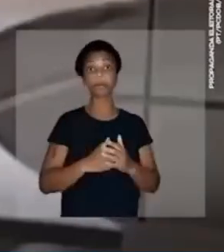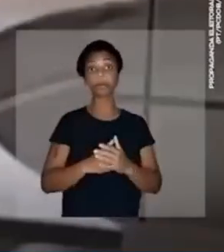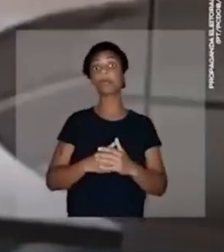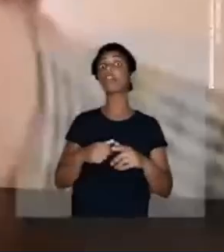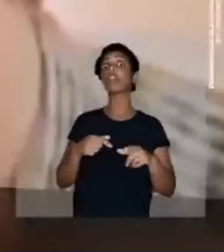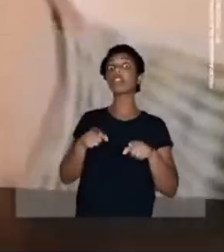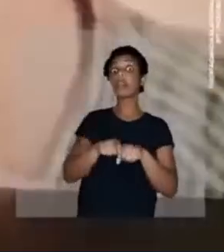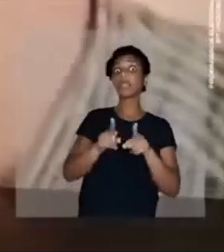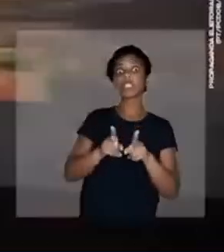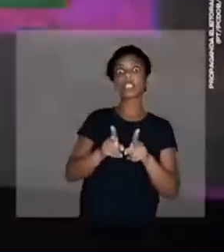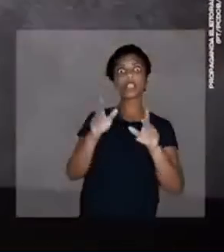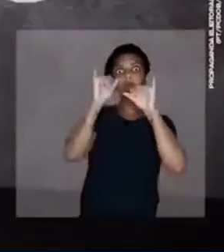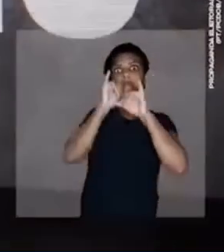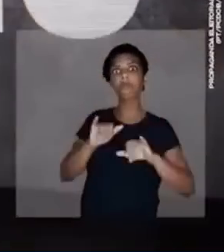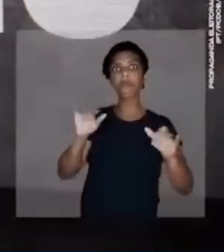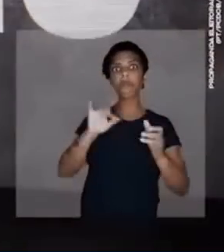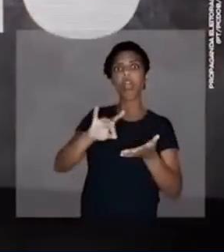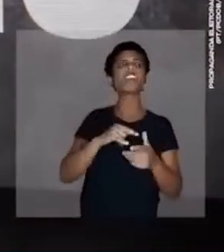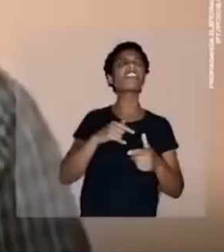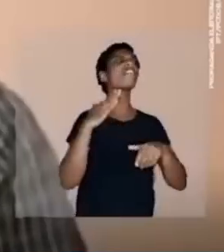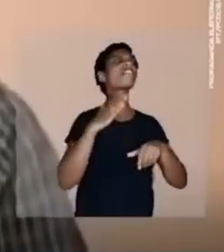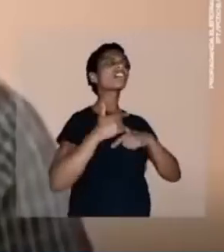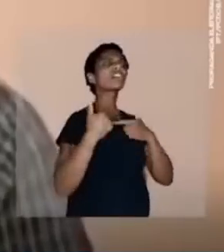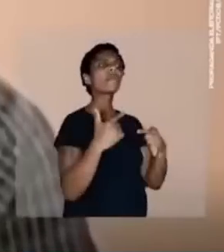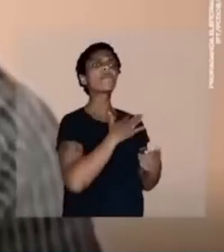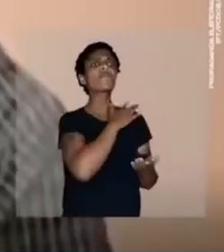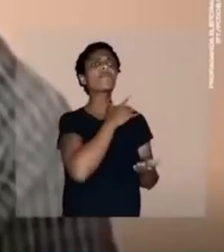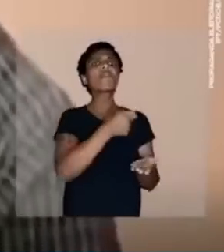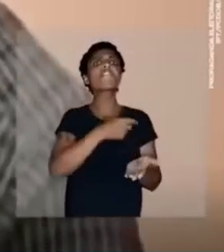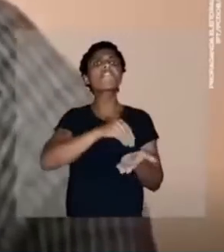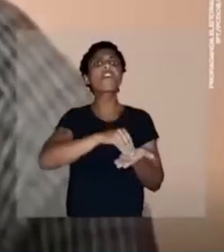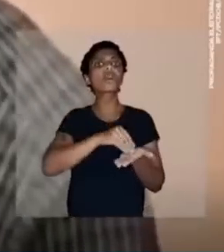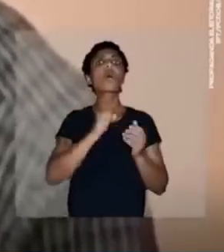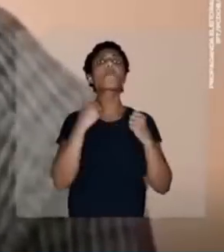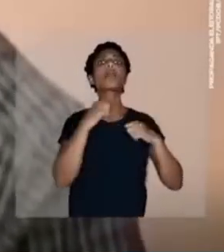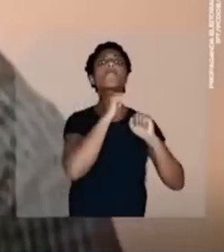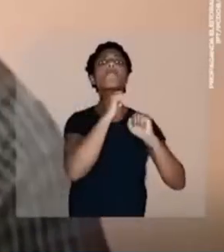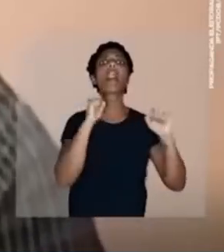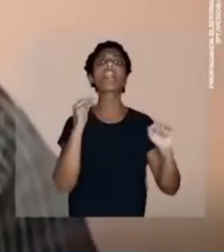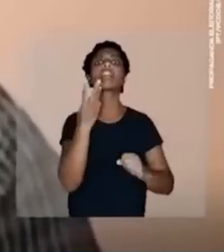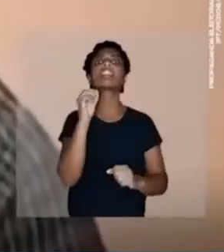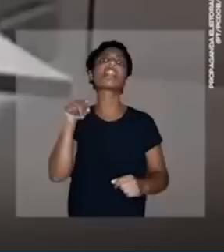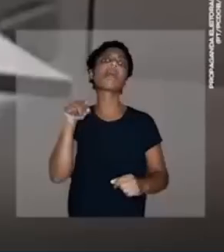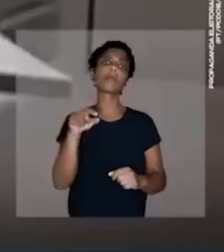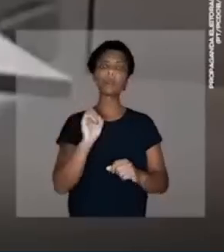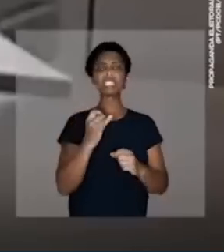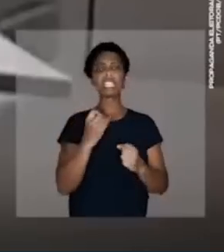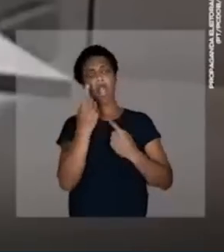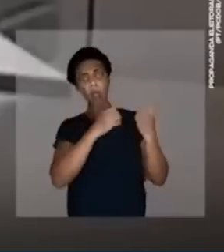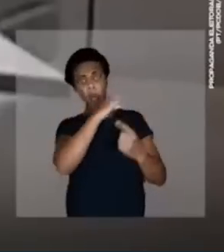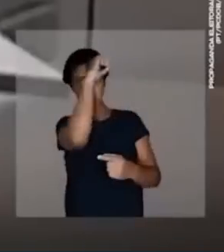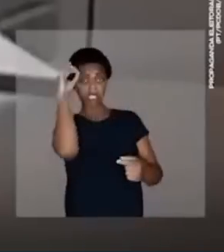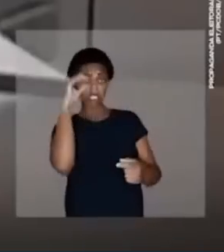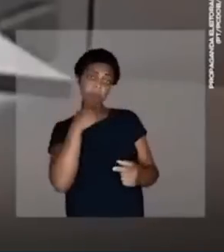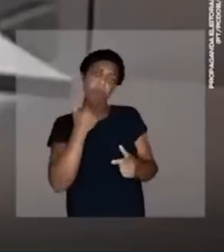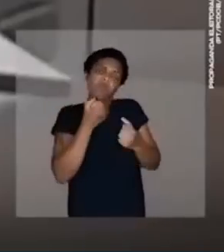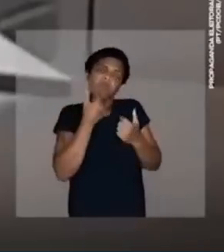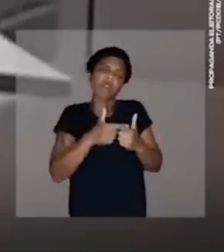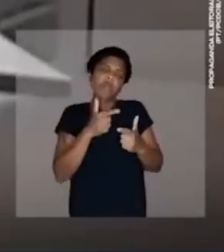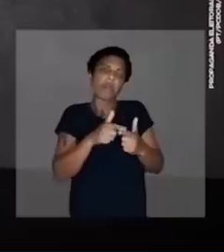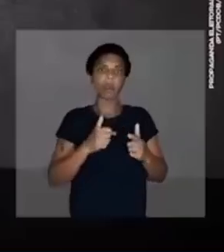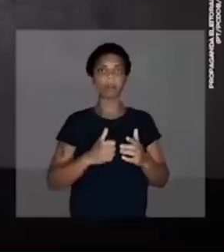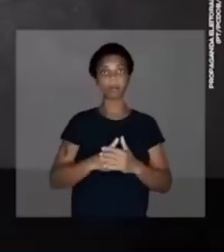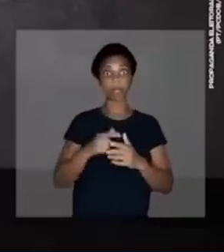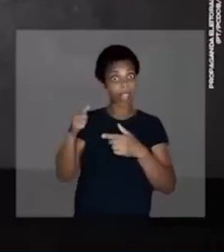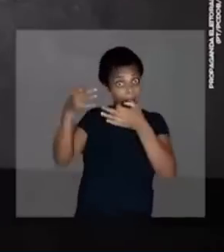sempre pregou o ódio. E fazendo o trabalho que o regime militar não fez, matando os 30 mil. Você vai morrer algum de não ser? Tudo